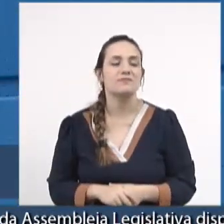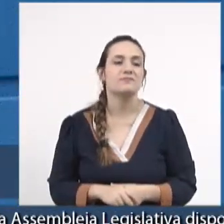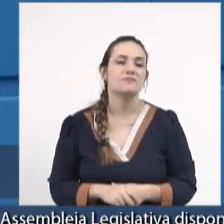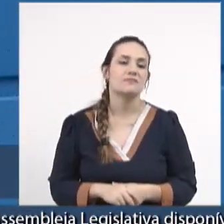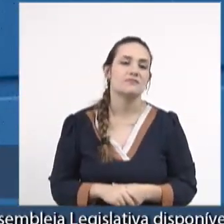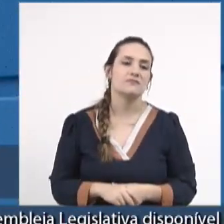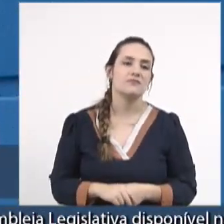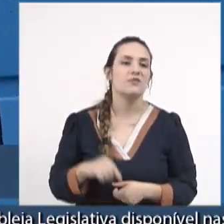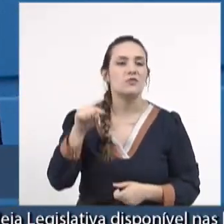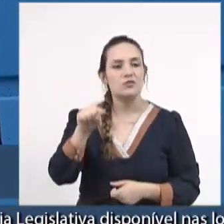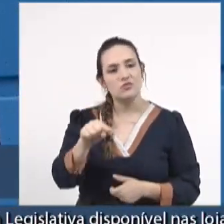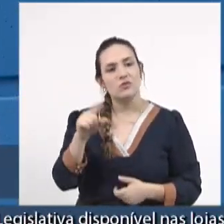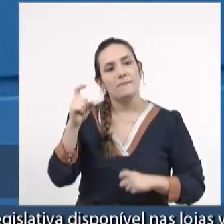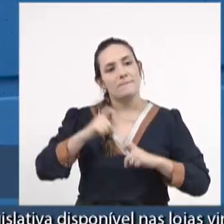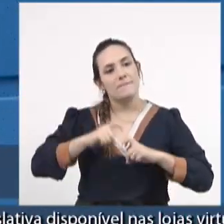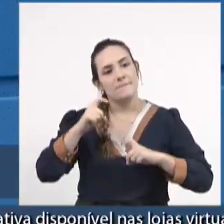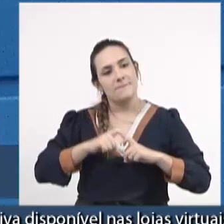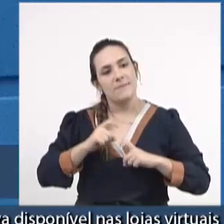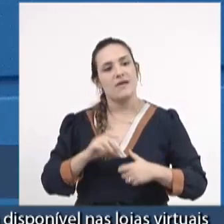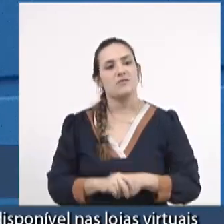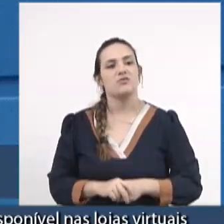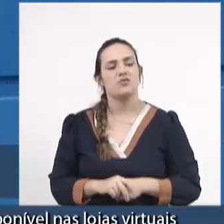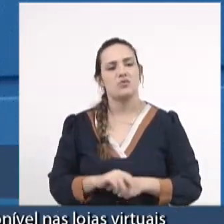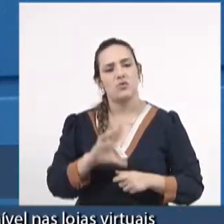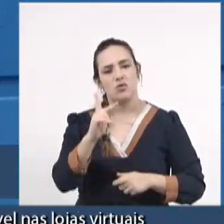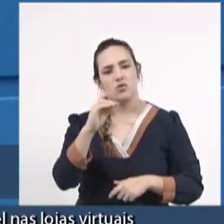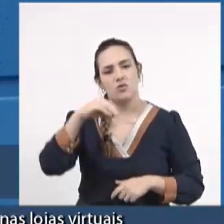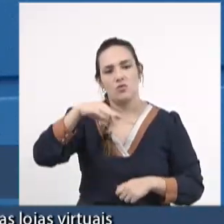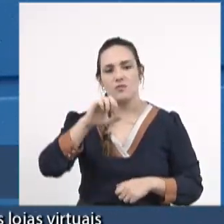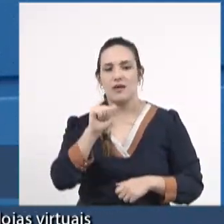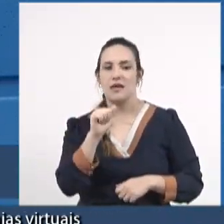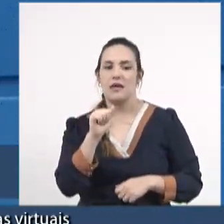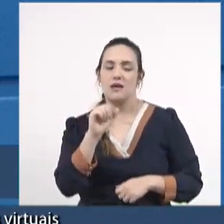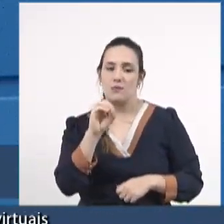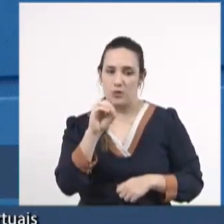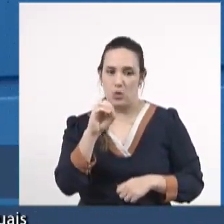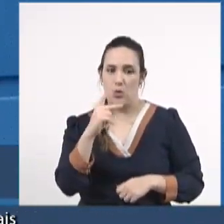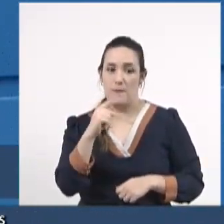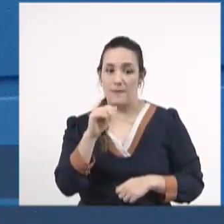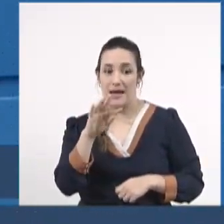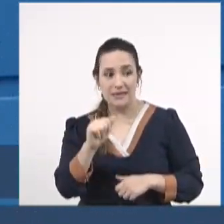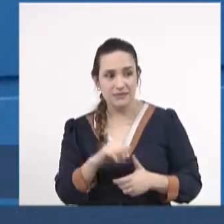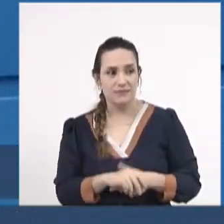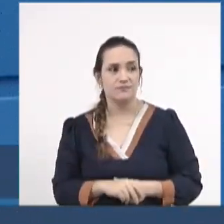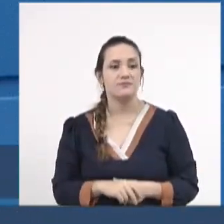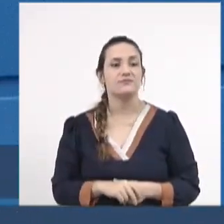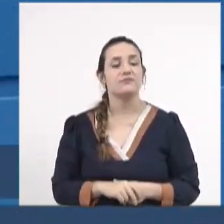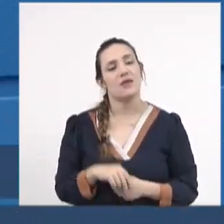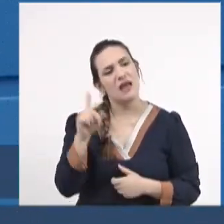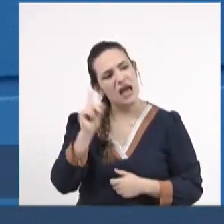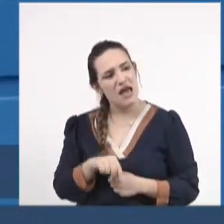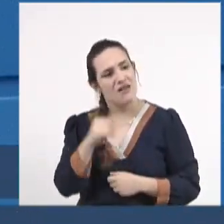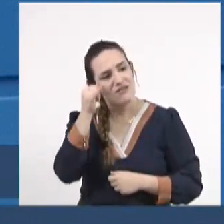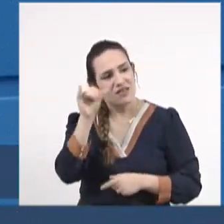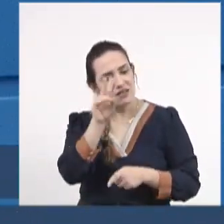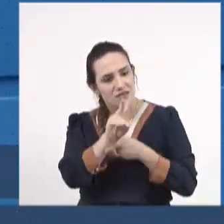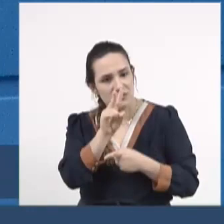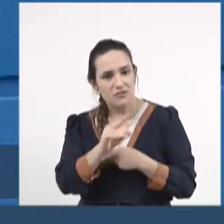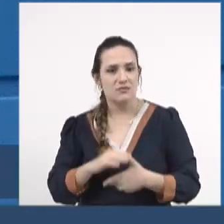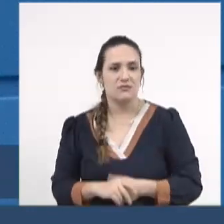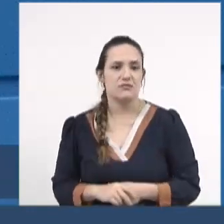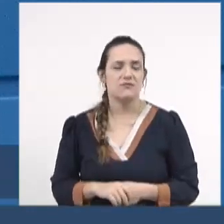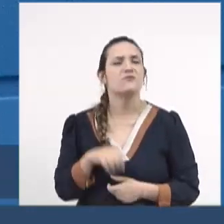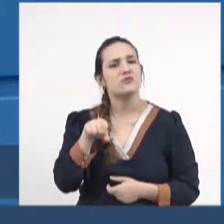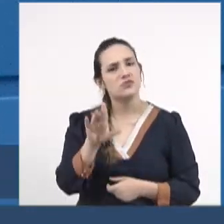Vossa Senhoria, que médico, homeopata, sempre trabalhou na perspectiva da prevenção. Como vereador,